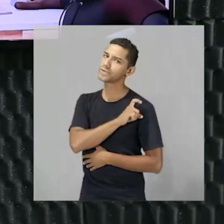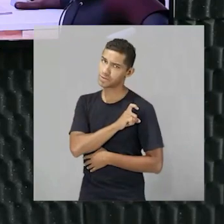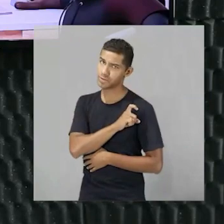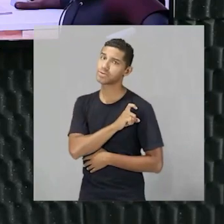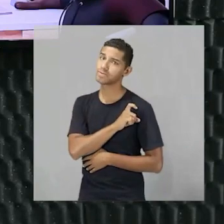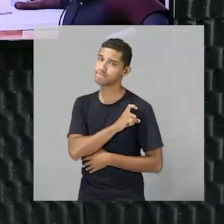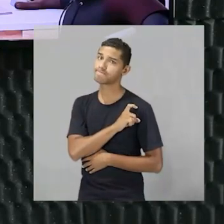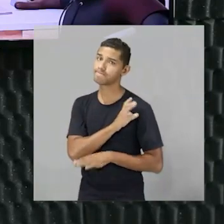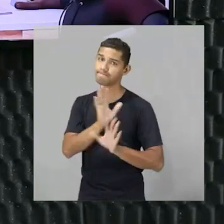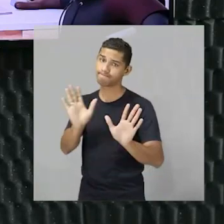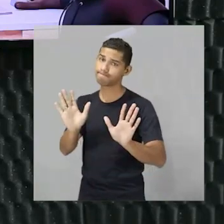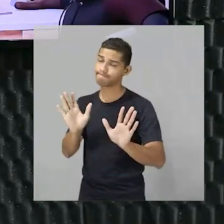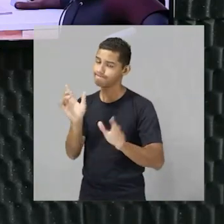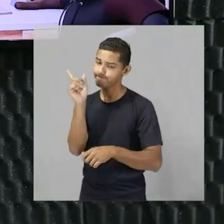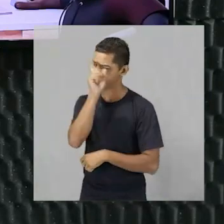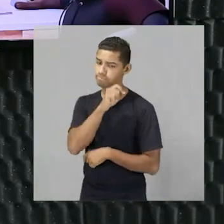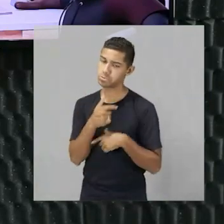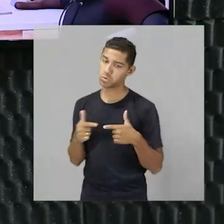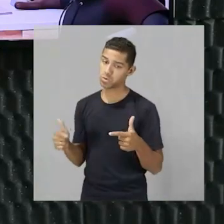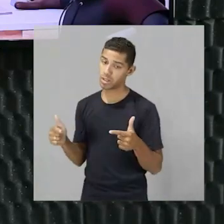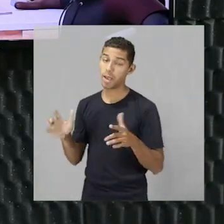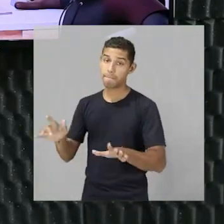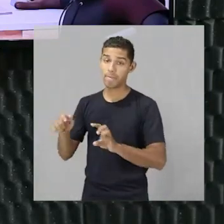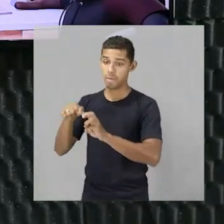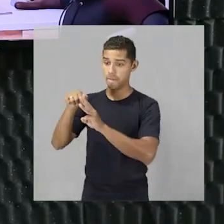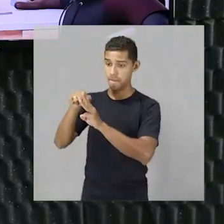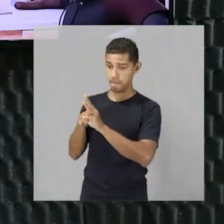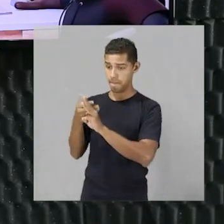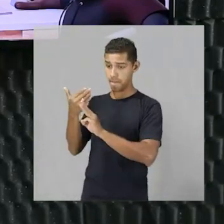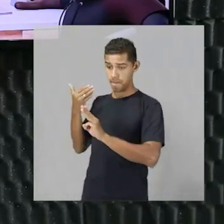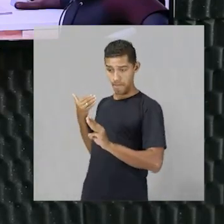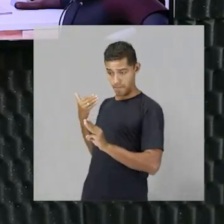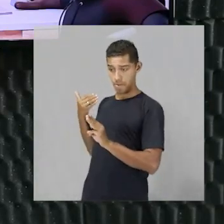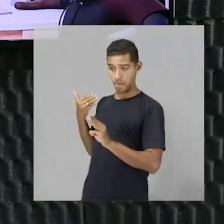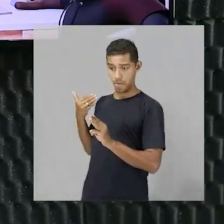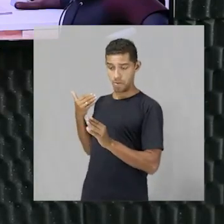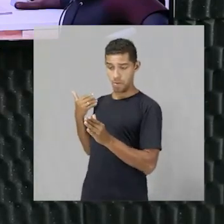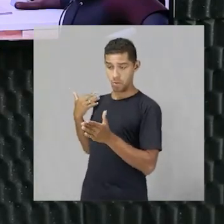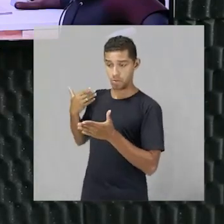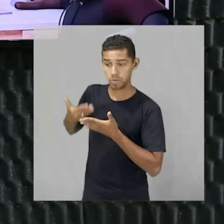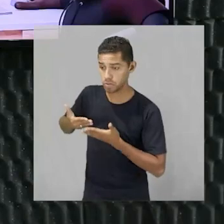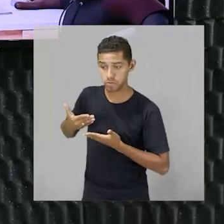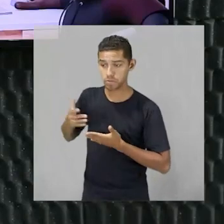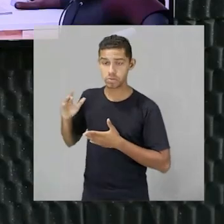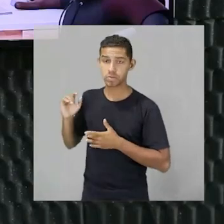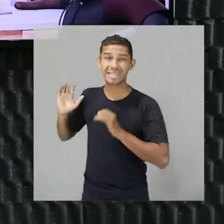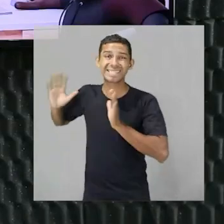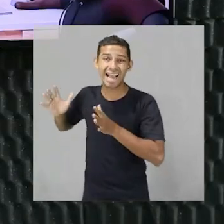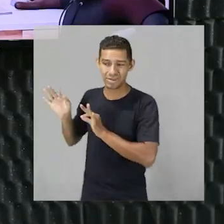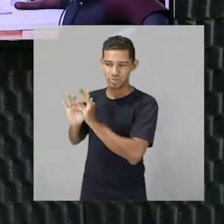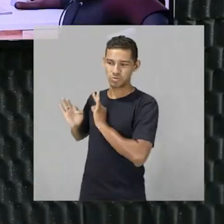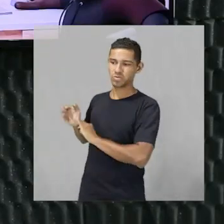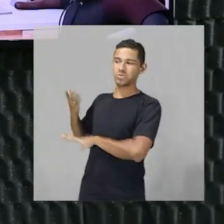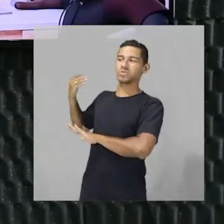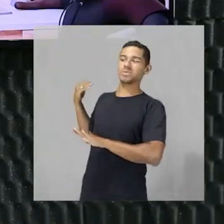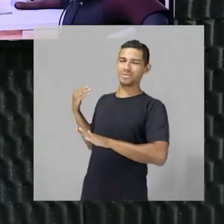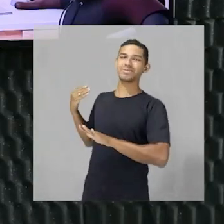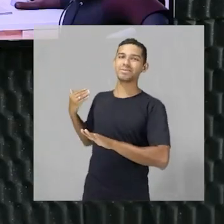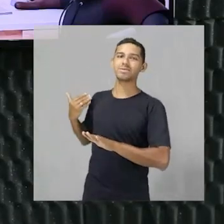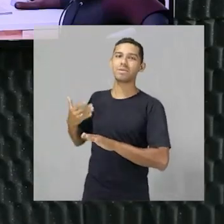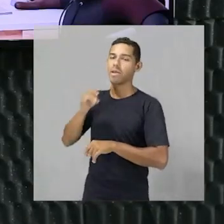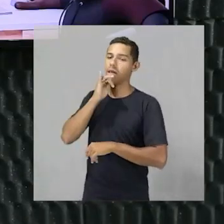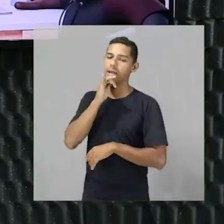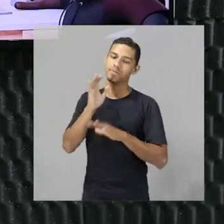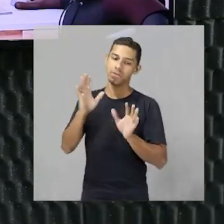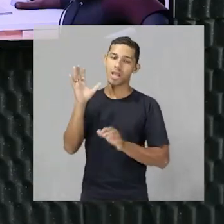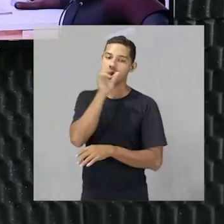galera. Tendência é que não caia. Por quê? Porque esse banco de questões já foi elaborado. Pode cair alguma coisa, mas relativa já a questões anteriores. Vou te